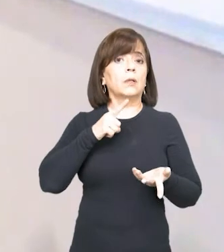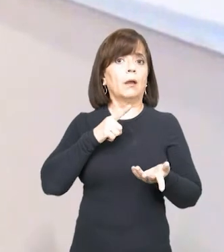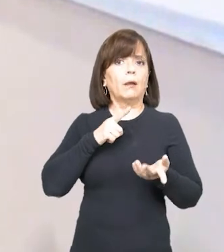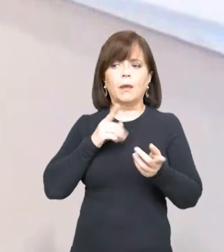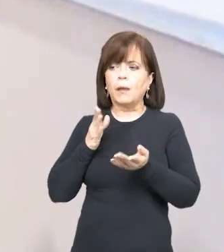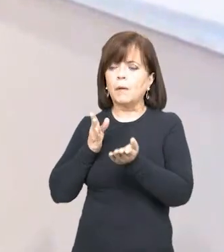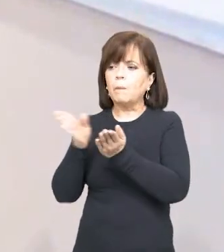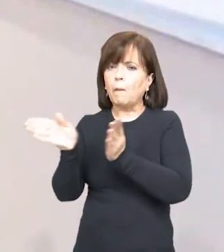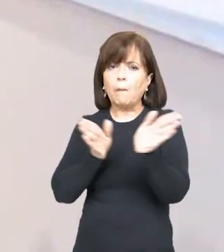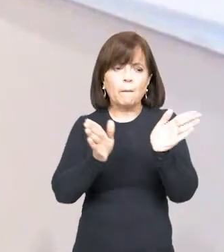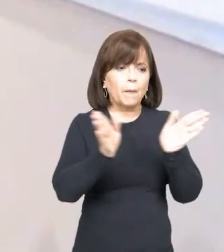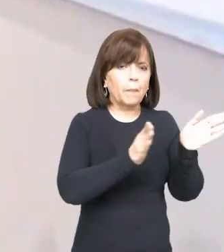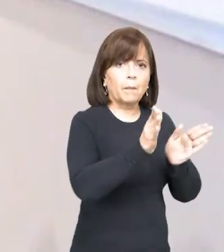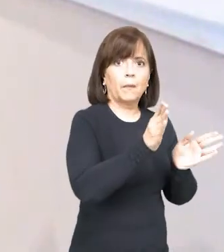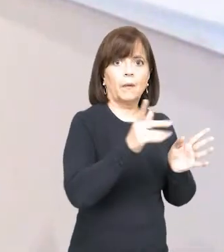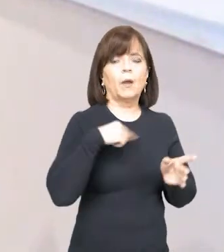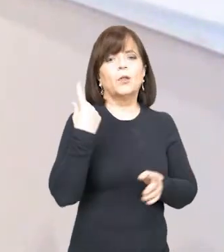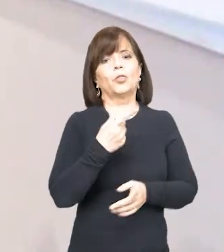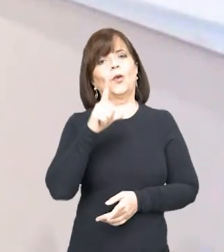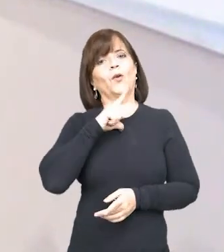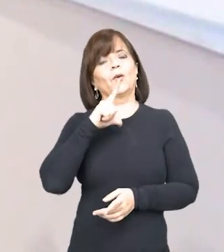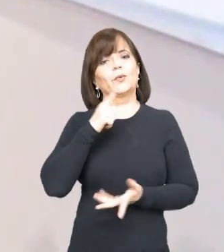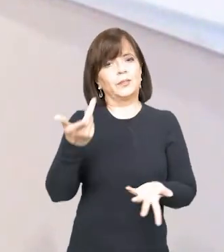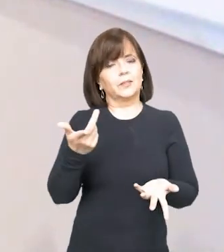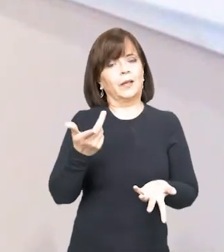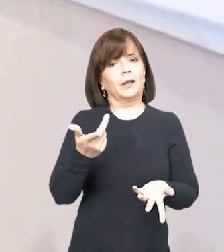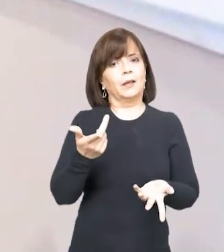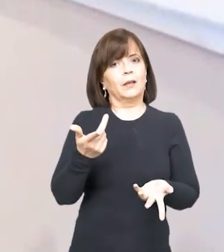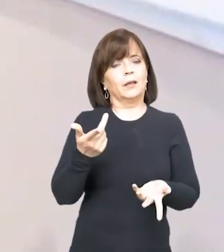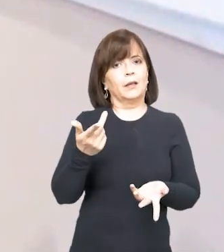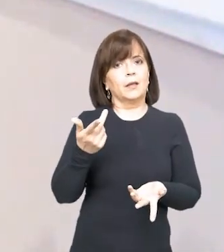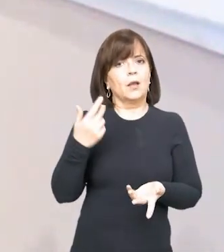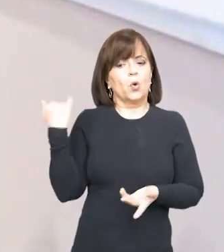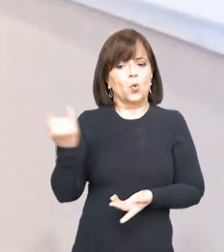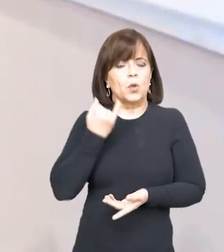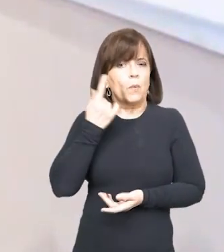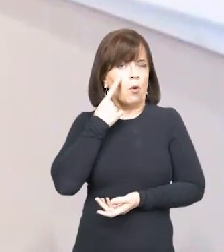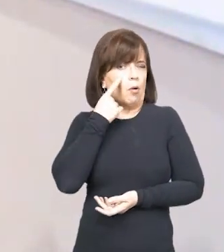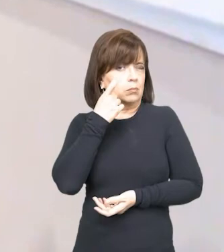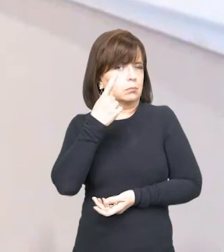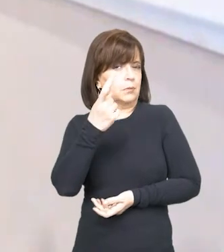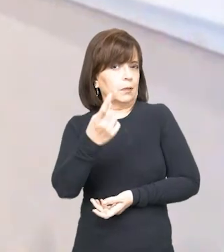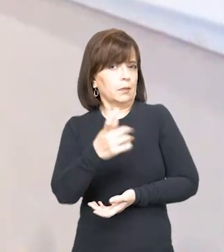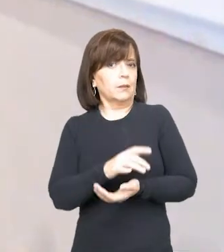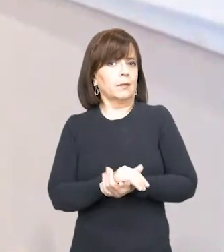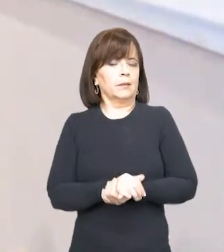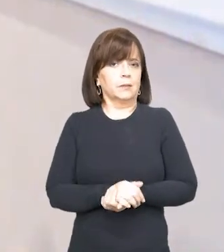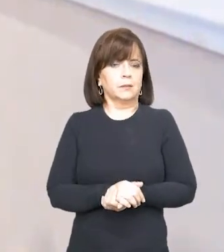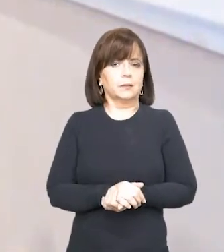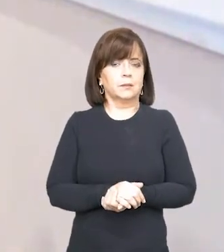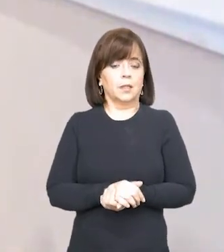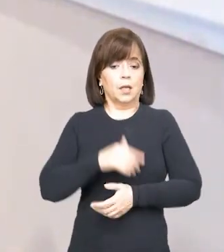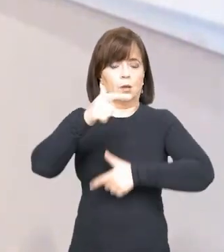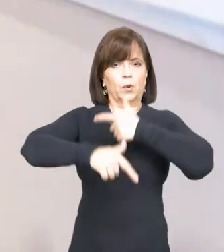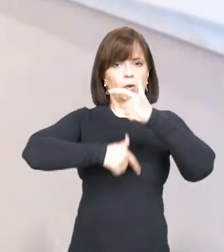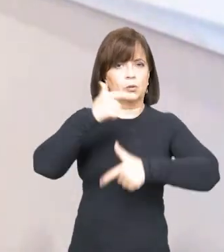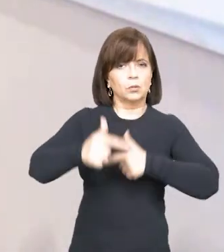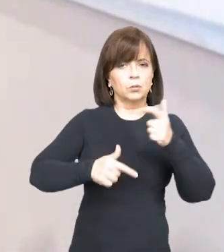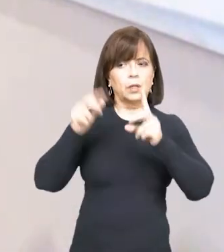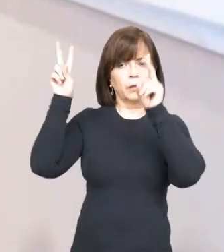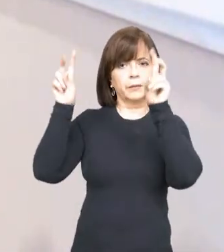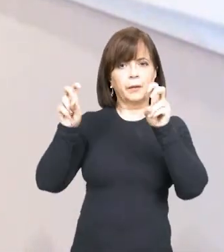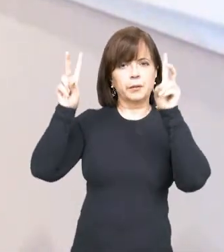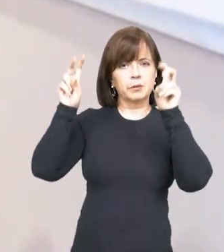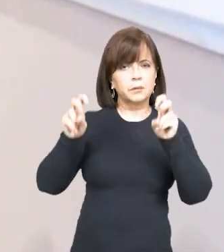isso mesmo. Na verdade, a gente tem, assim, vamos dizer, a predominância do interesse, né, para atuação nessas questões